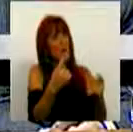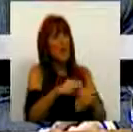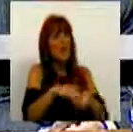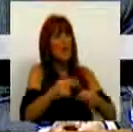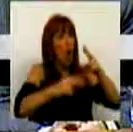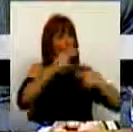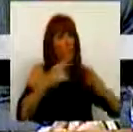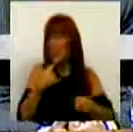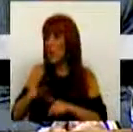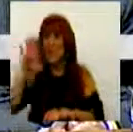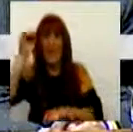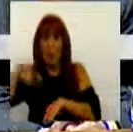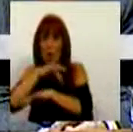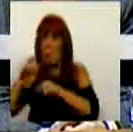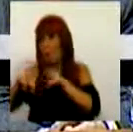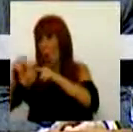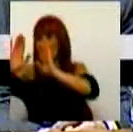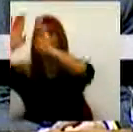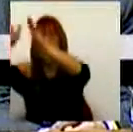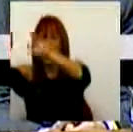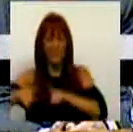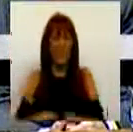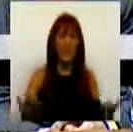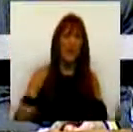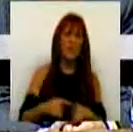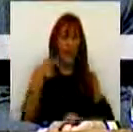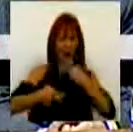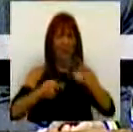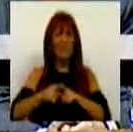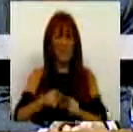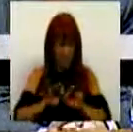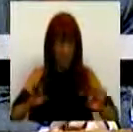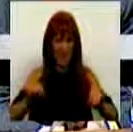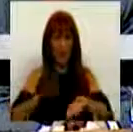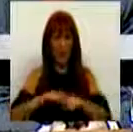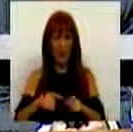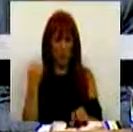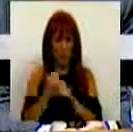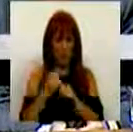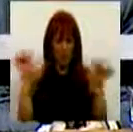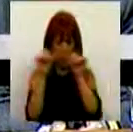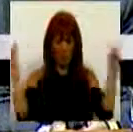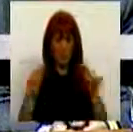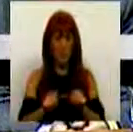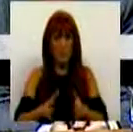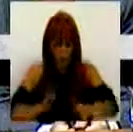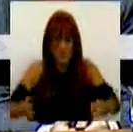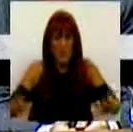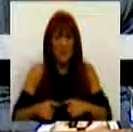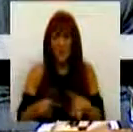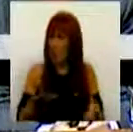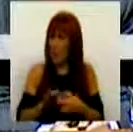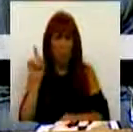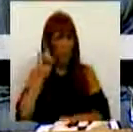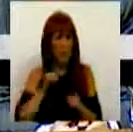obra. E eu digo-lhe os 10 hospitais onde foram feitas obras. E, portanto, a avaliação séria relativa ao desempenho do sistema tem que ter a ver